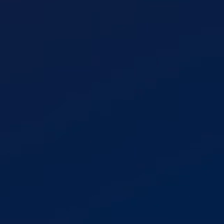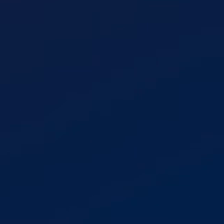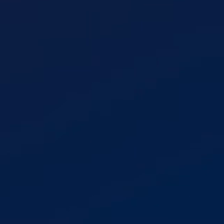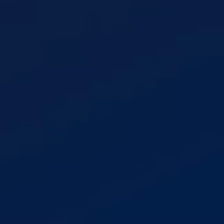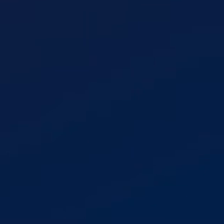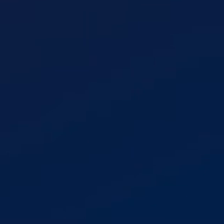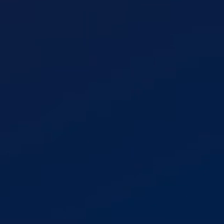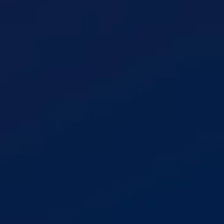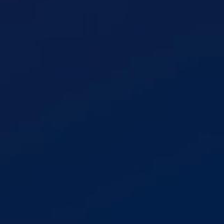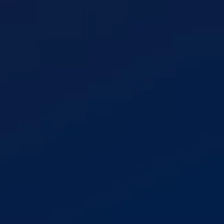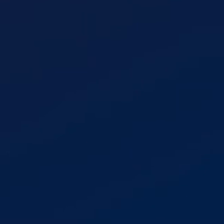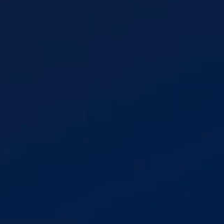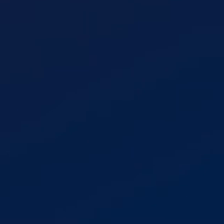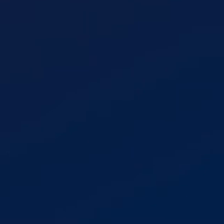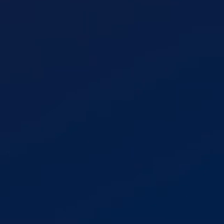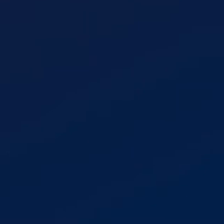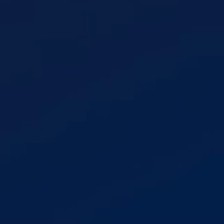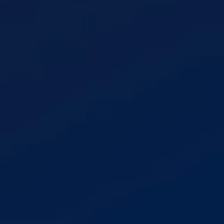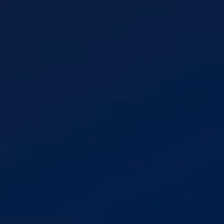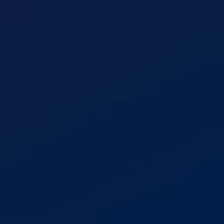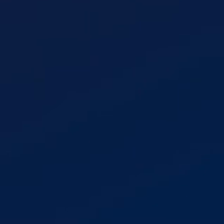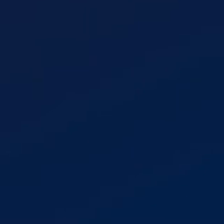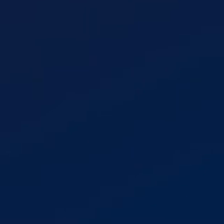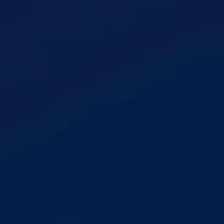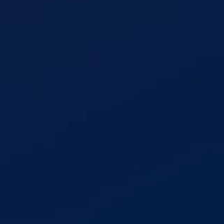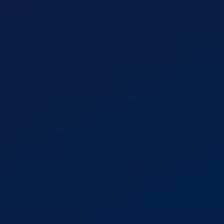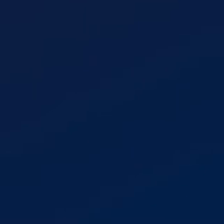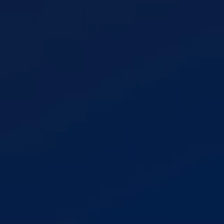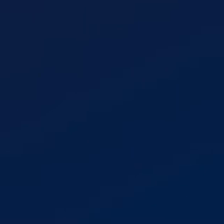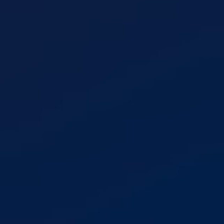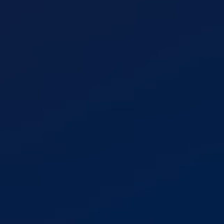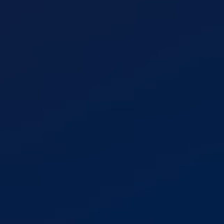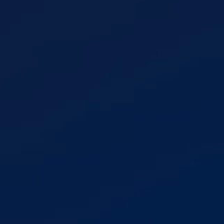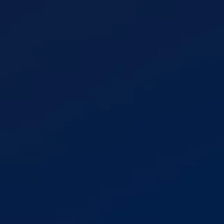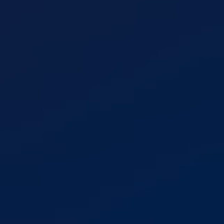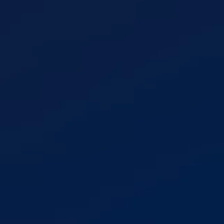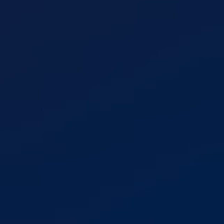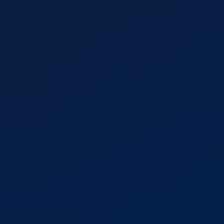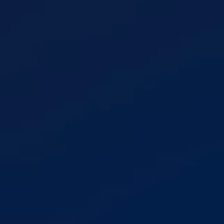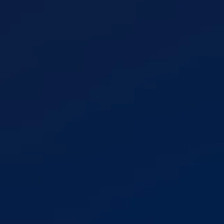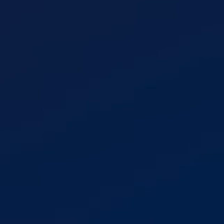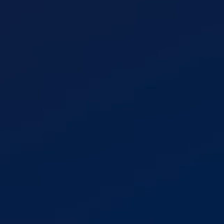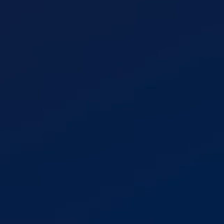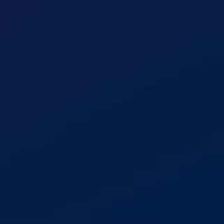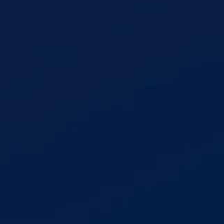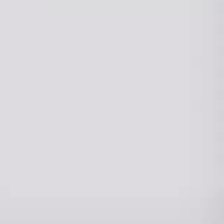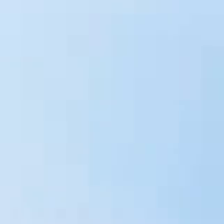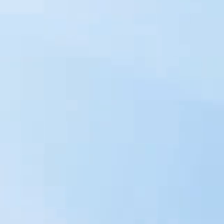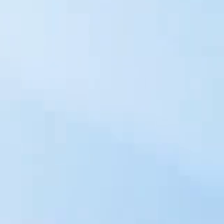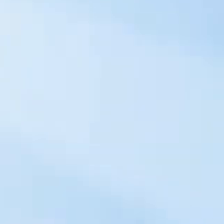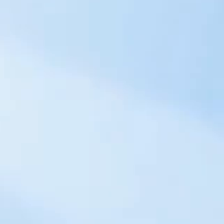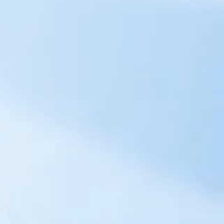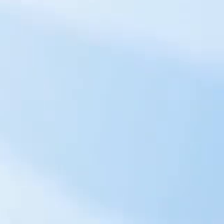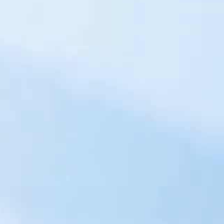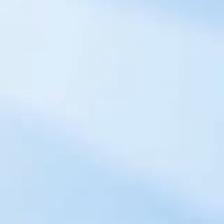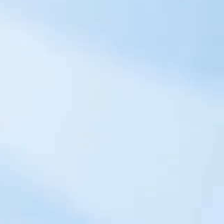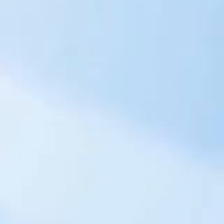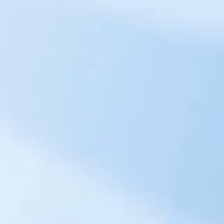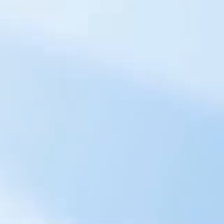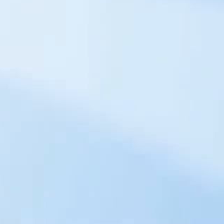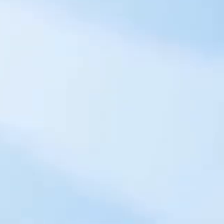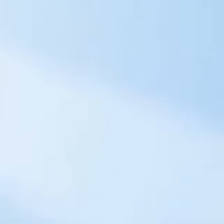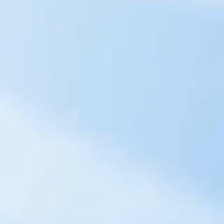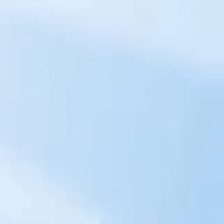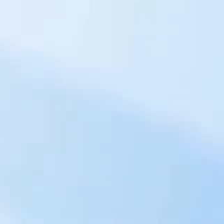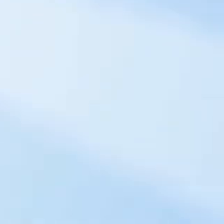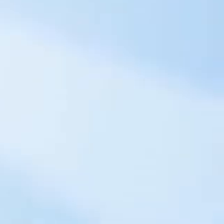quartas e sextas, às 8h15 da manhã. E agora também aos sábados e domingos, às 10 horas da manhã. A Polônia Azulão, aqui